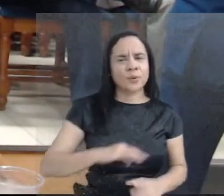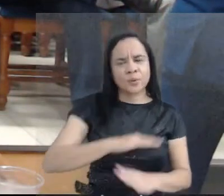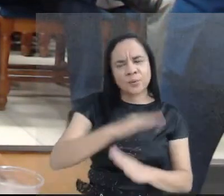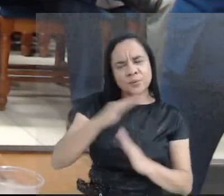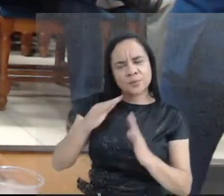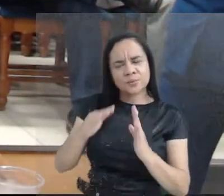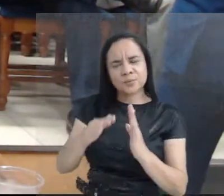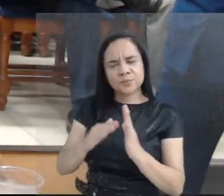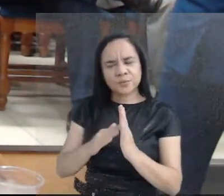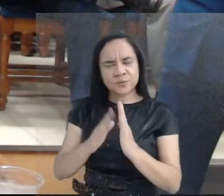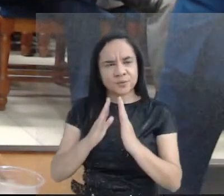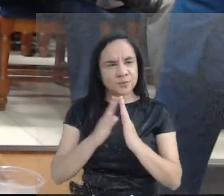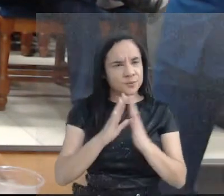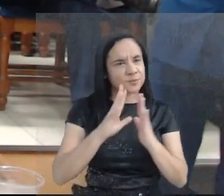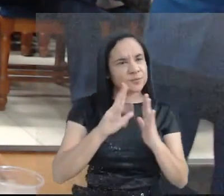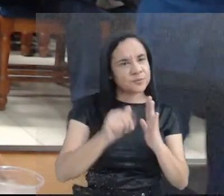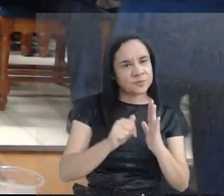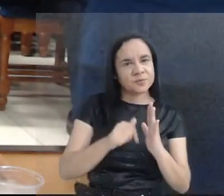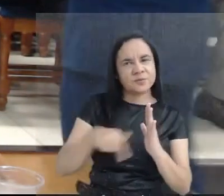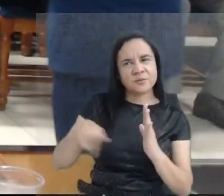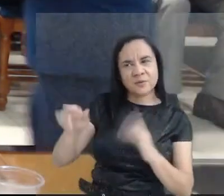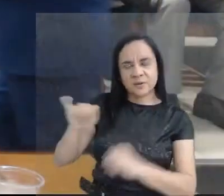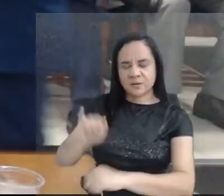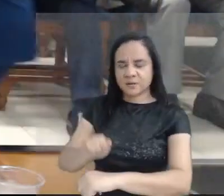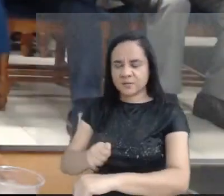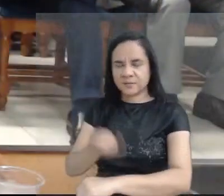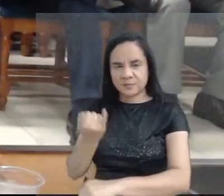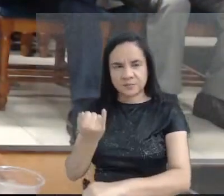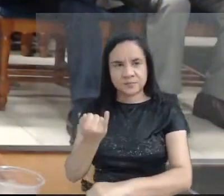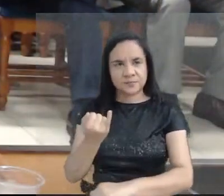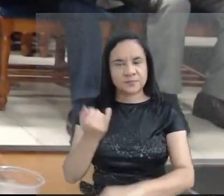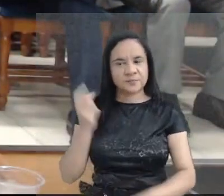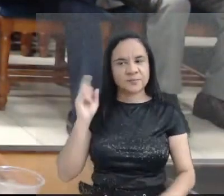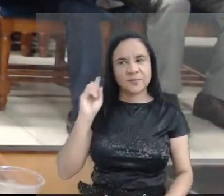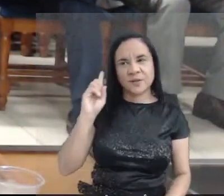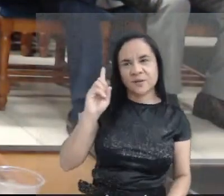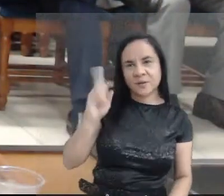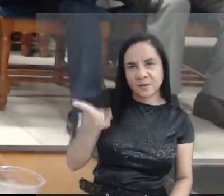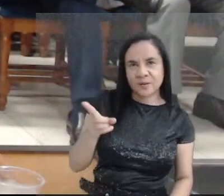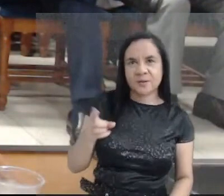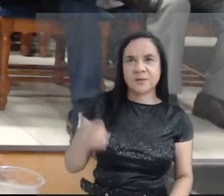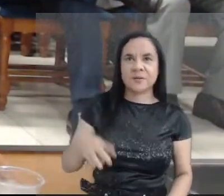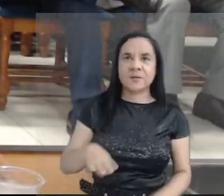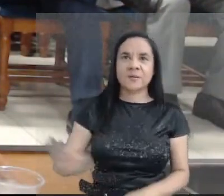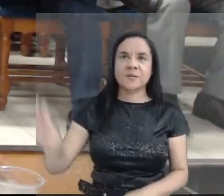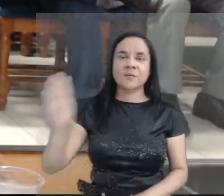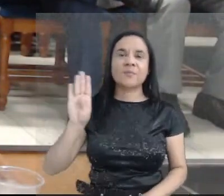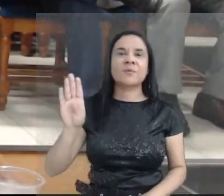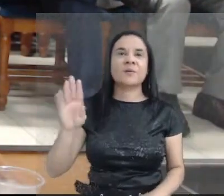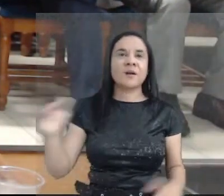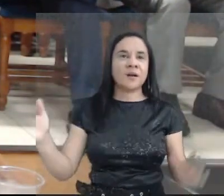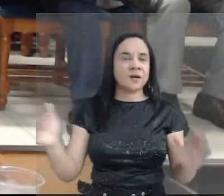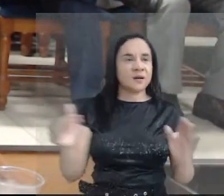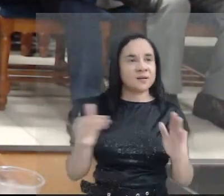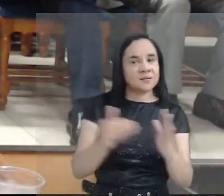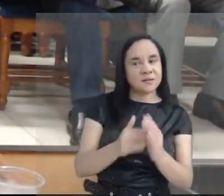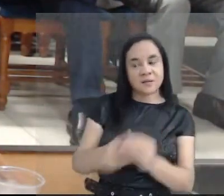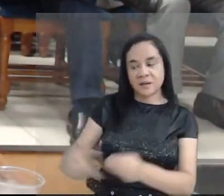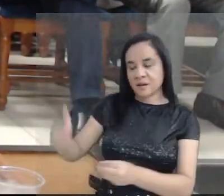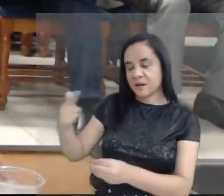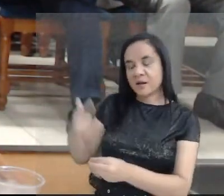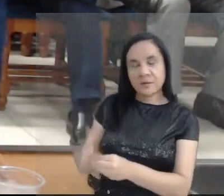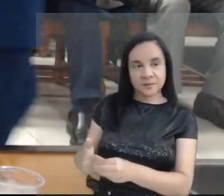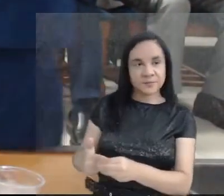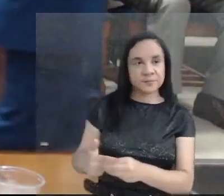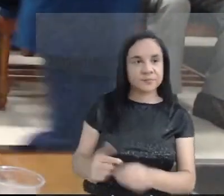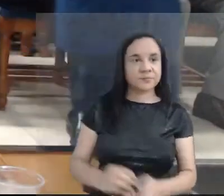que estava em Jerusalém. E enviaram Barnabé até Antioquia.